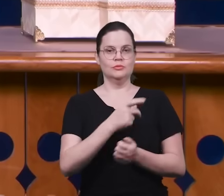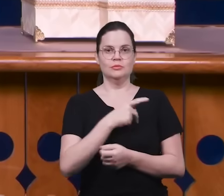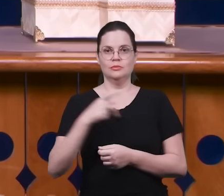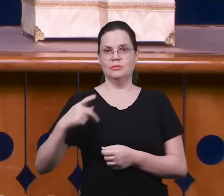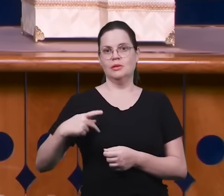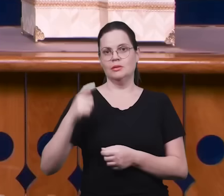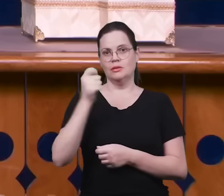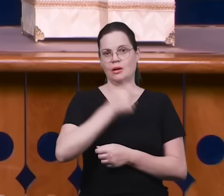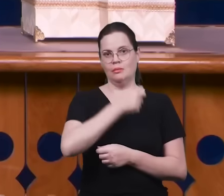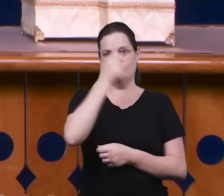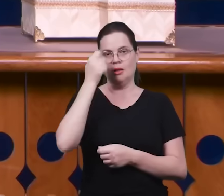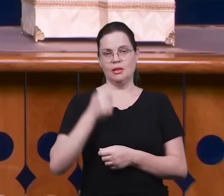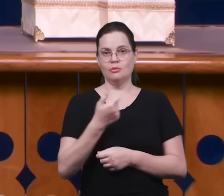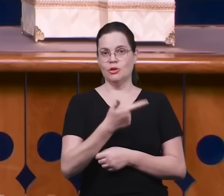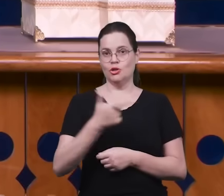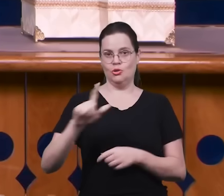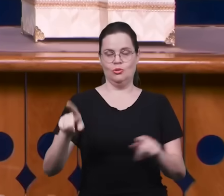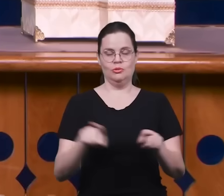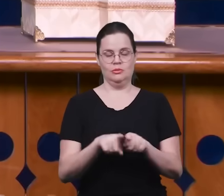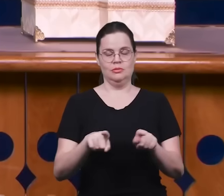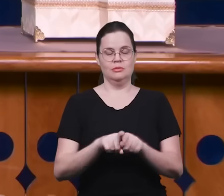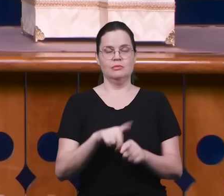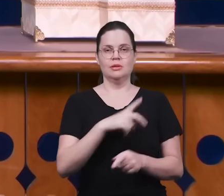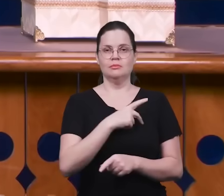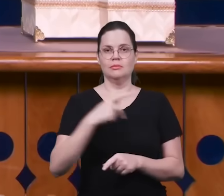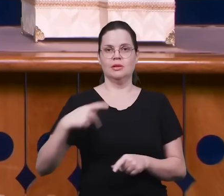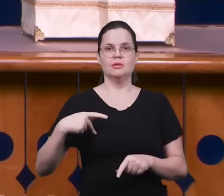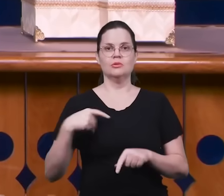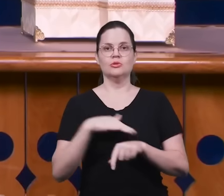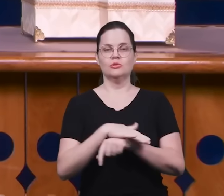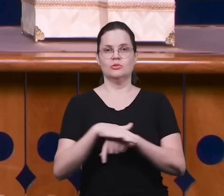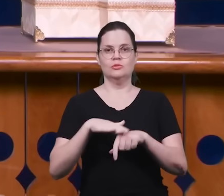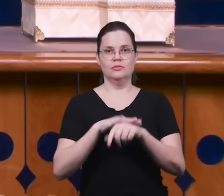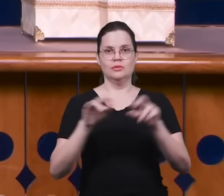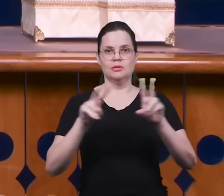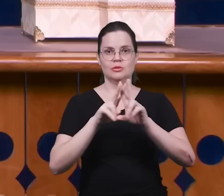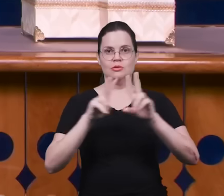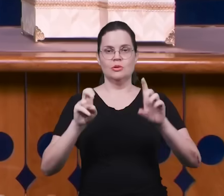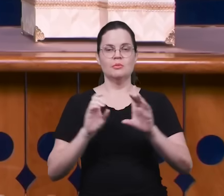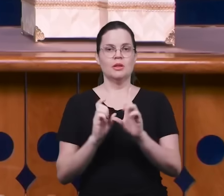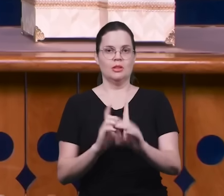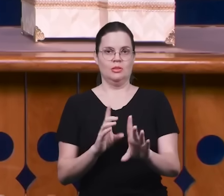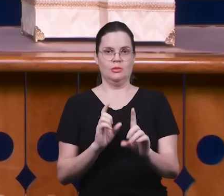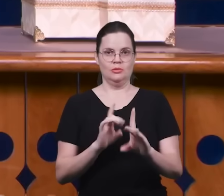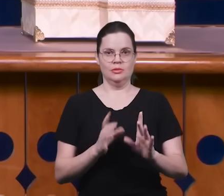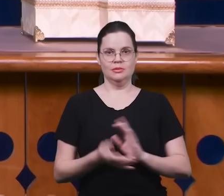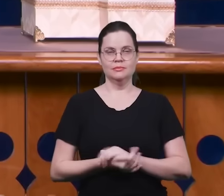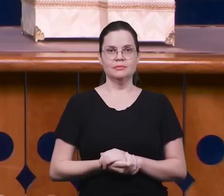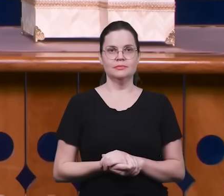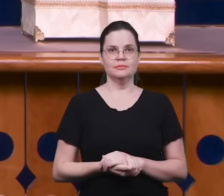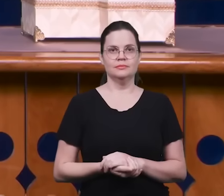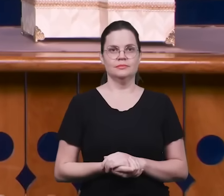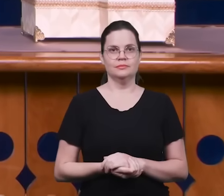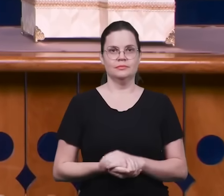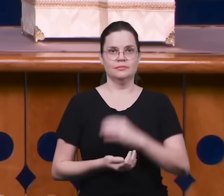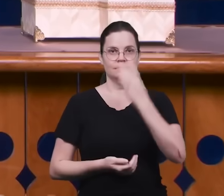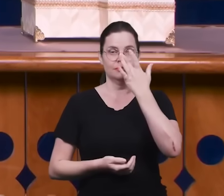outros pastores para discorrer sobre o assunto doutrinário deste